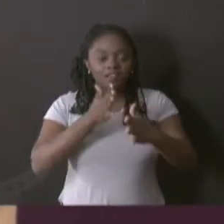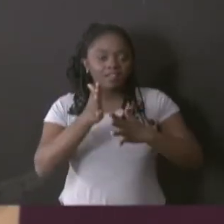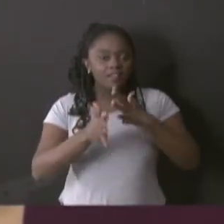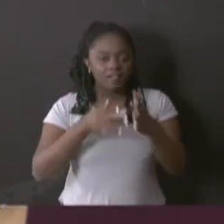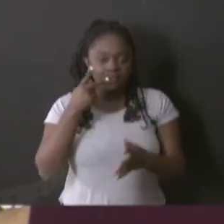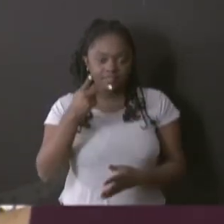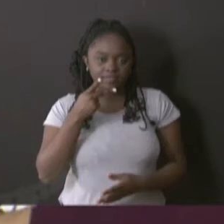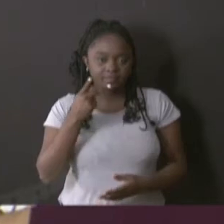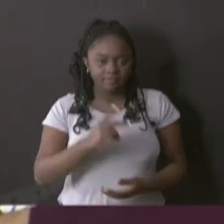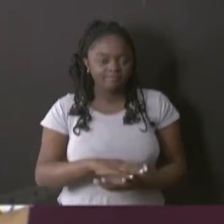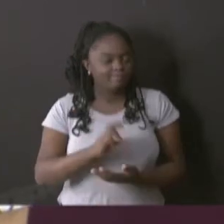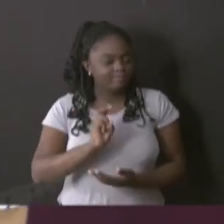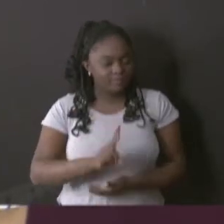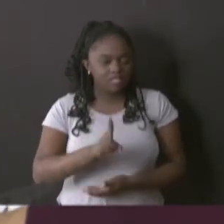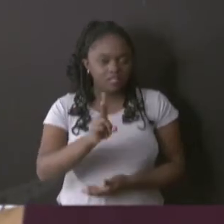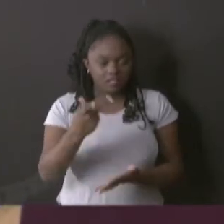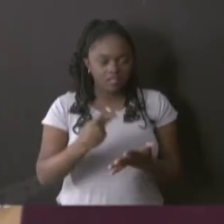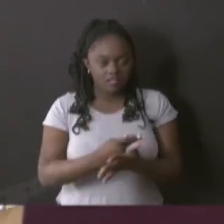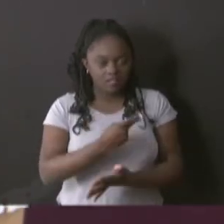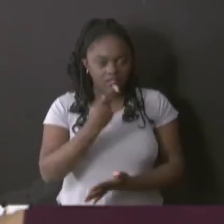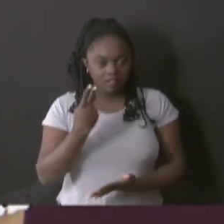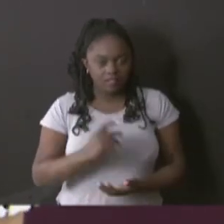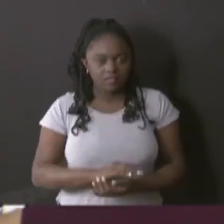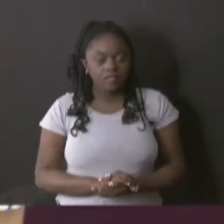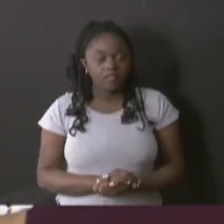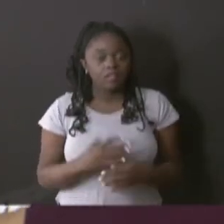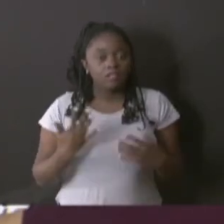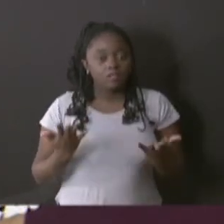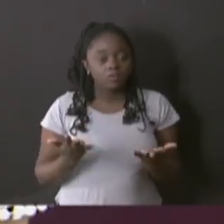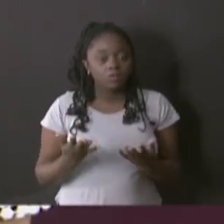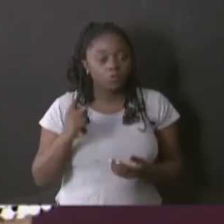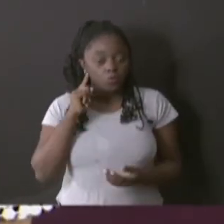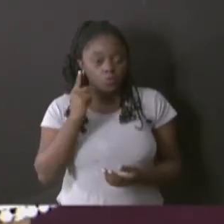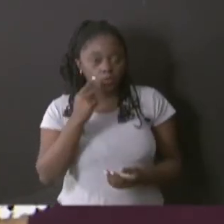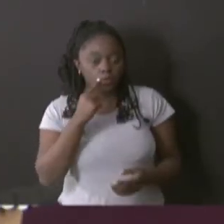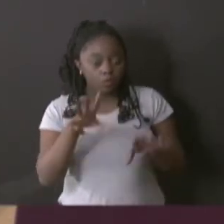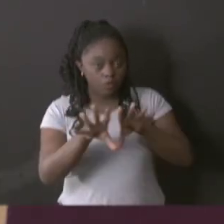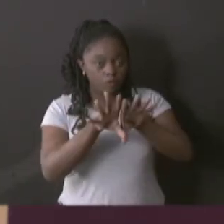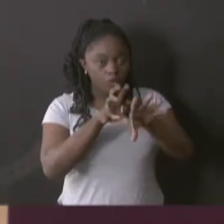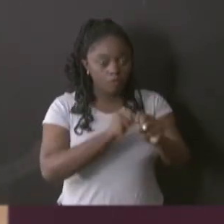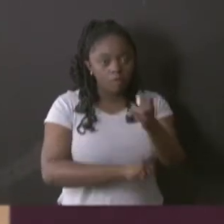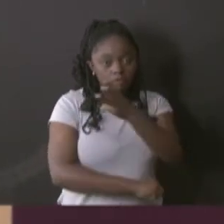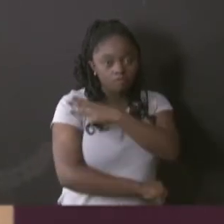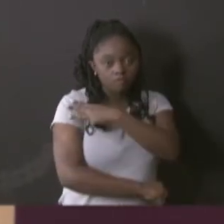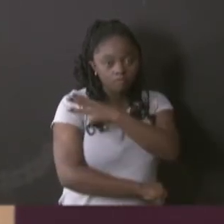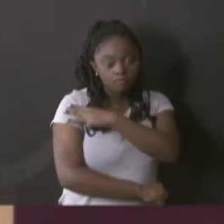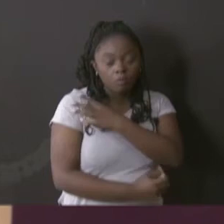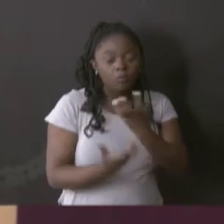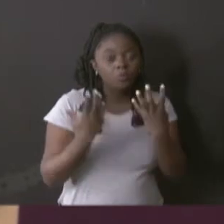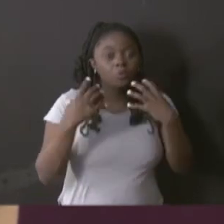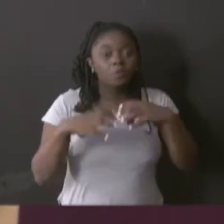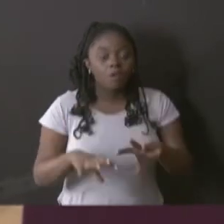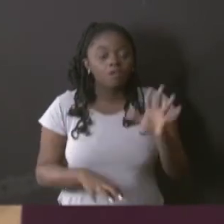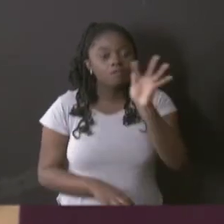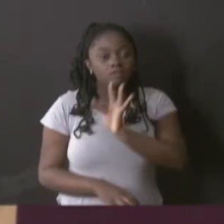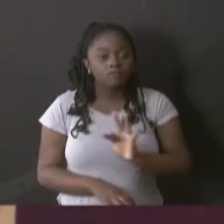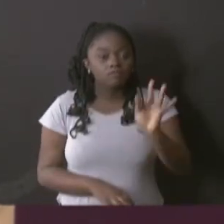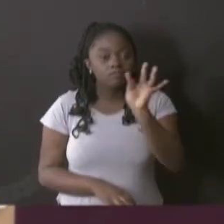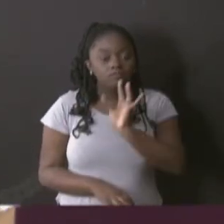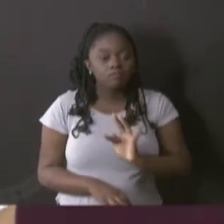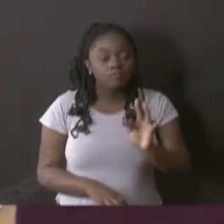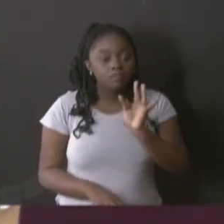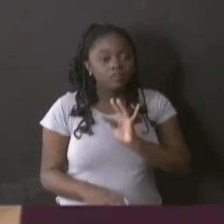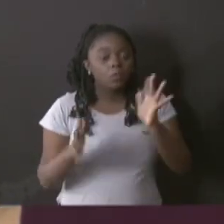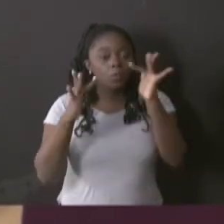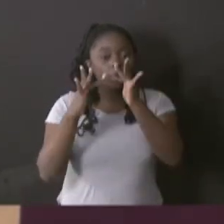recorrente. Então, ele acaba de formar no ensino médio, por exemplo, e não quer fazer uma faculdade. Então, ele perde o contato